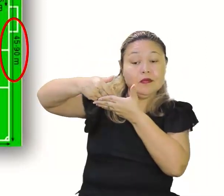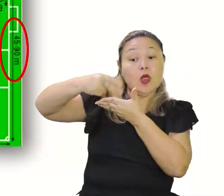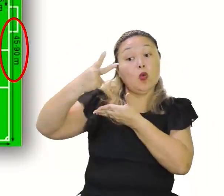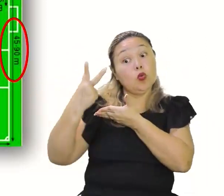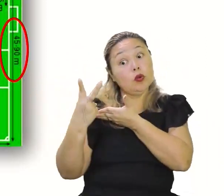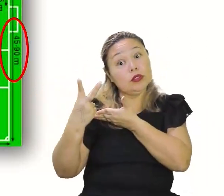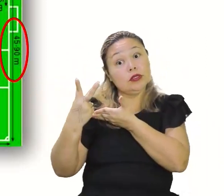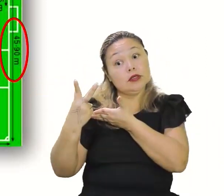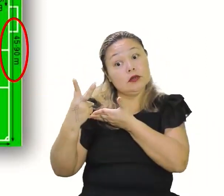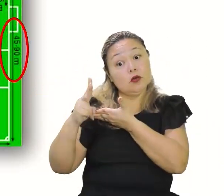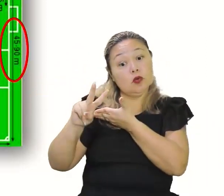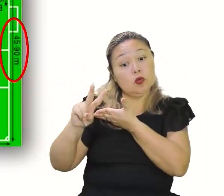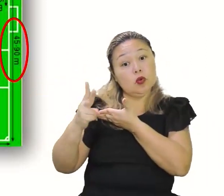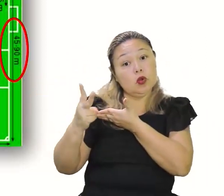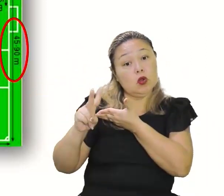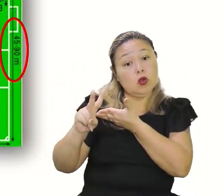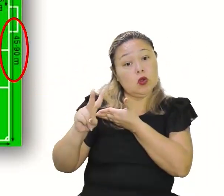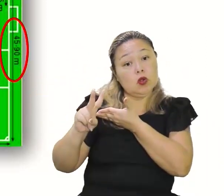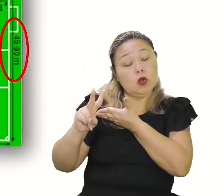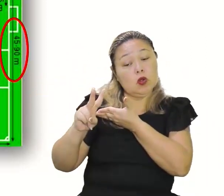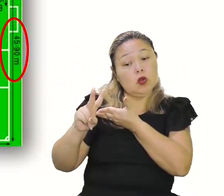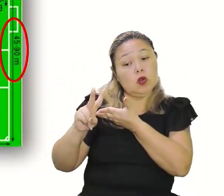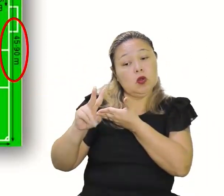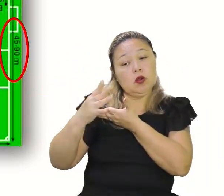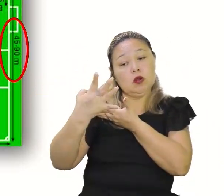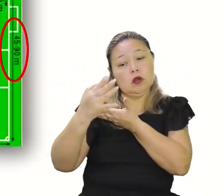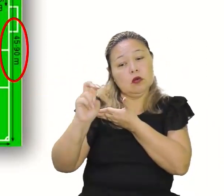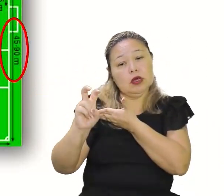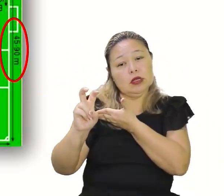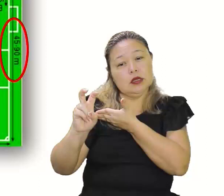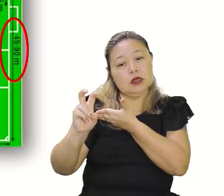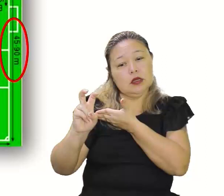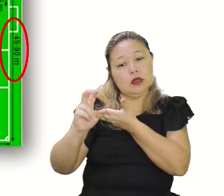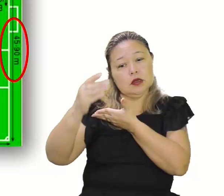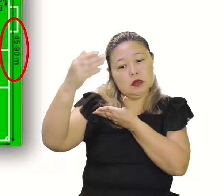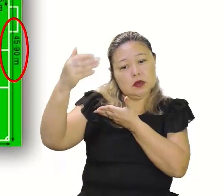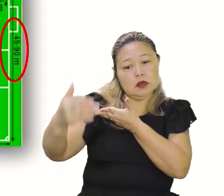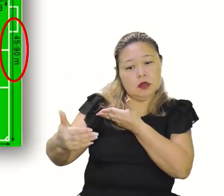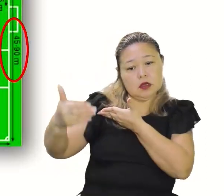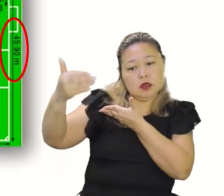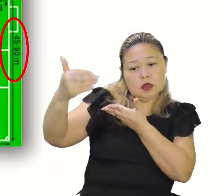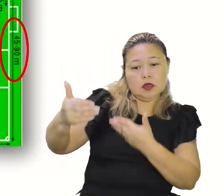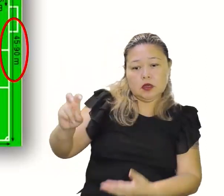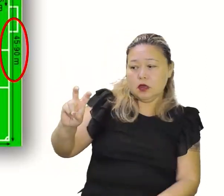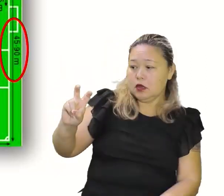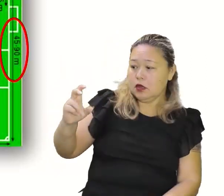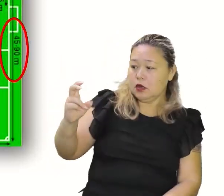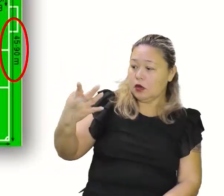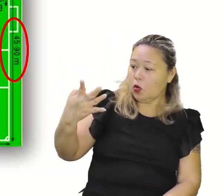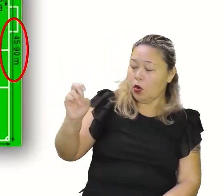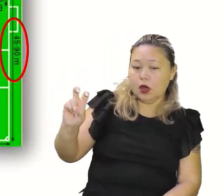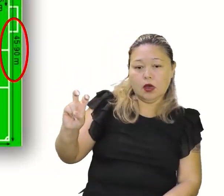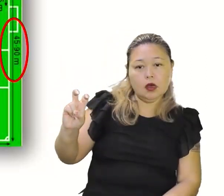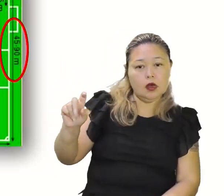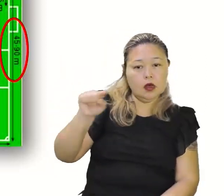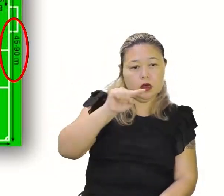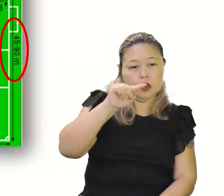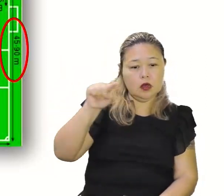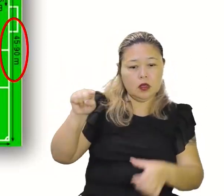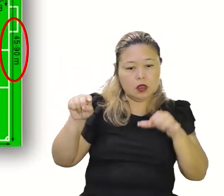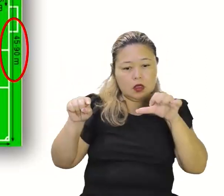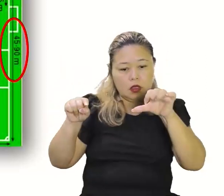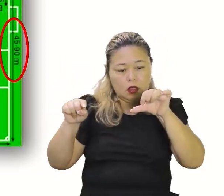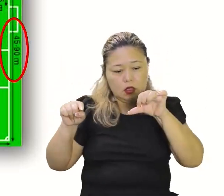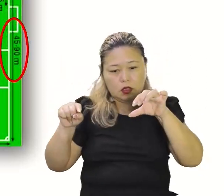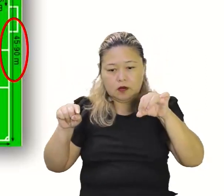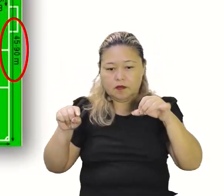2. Acho que 45, olha lá, ó. Porque ele jogou 90 metros, né? 90 por 50. Vamos arredondar. 100